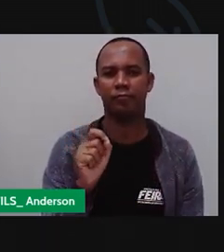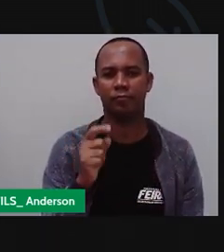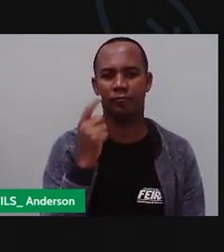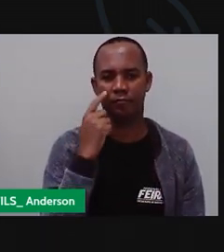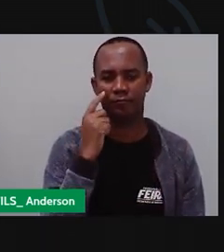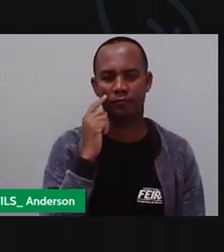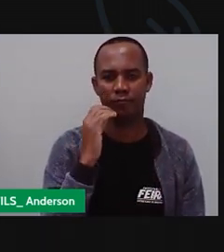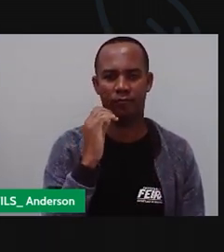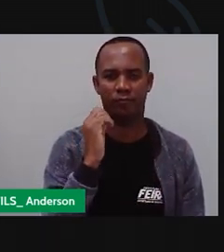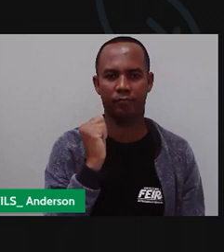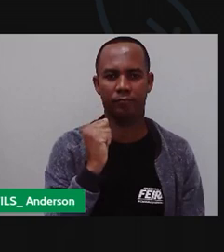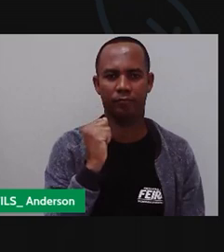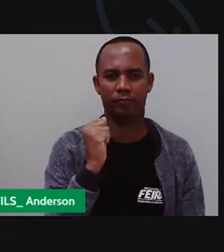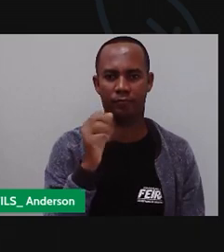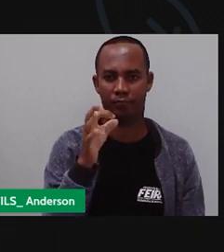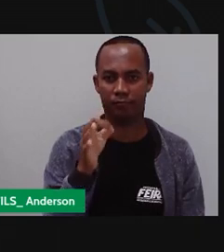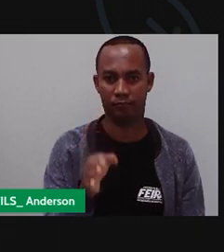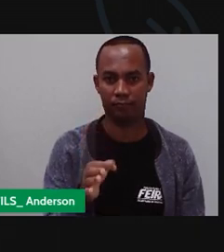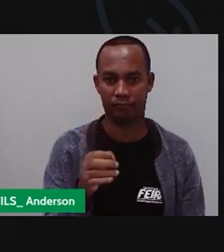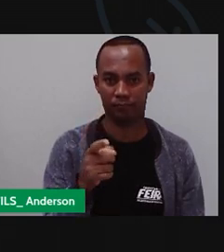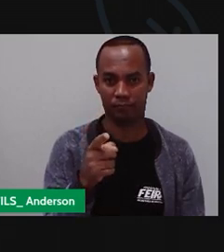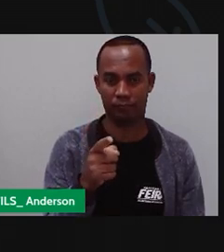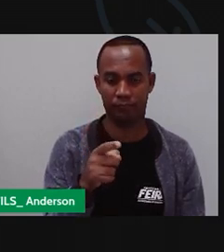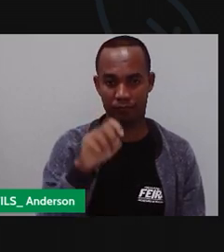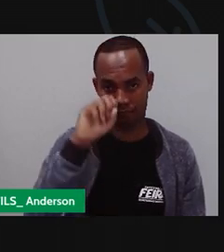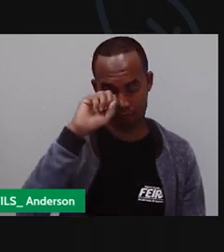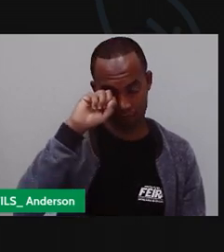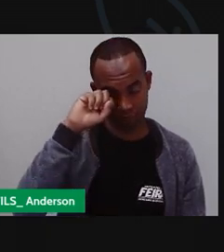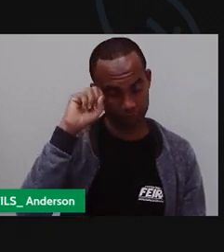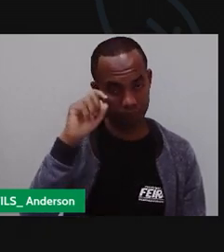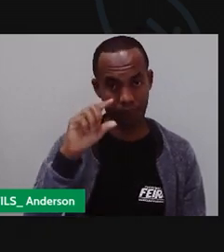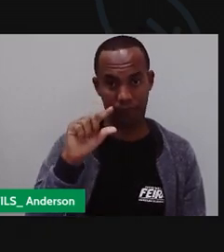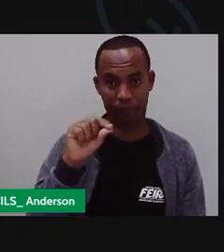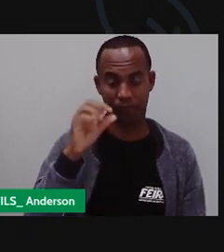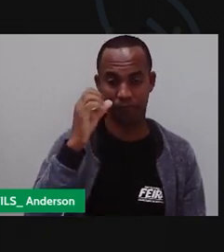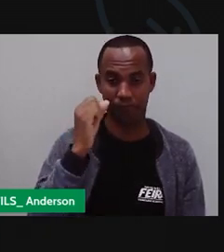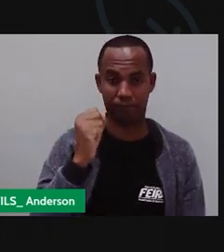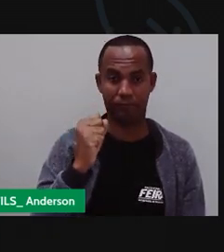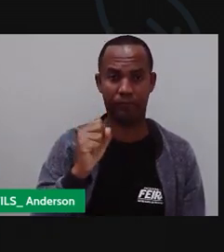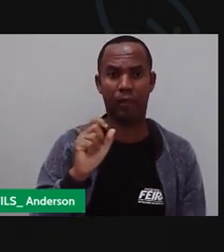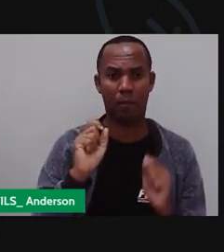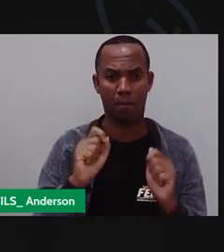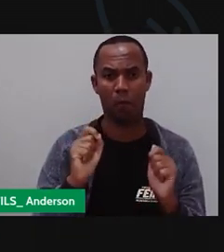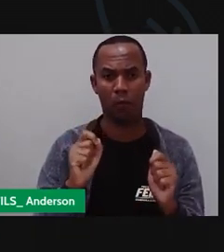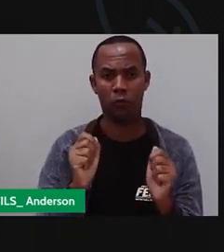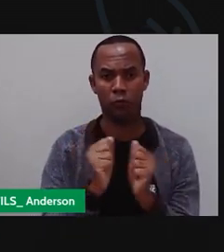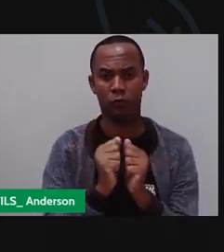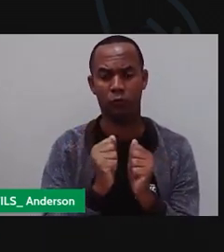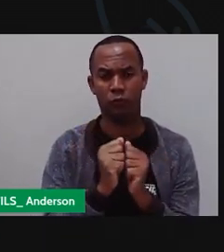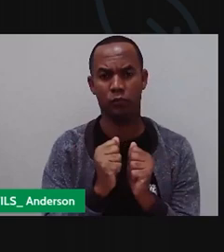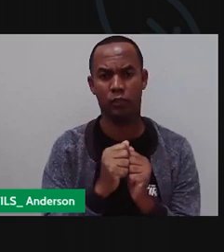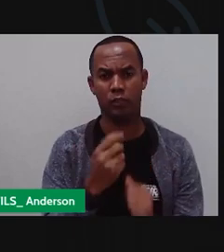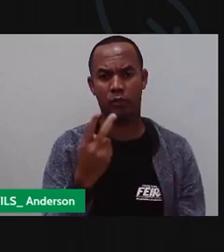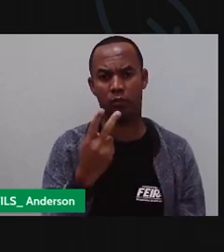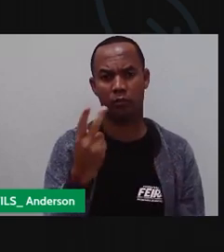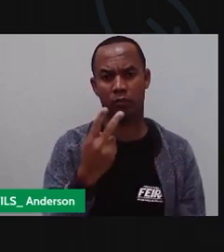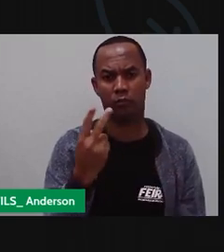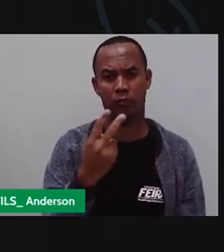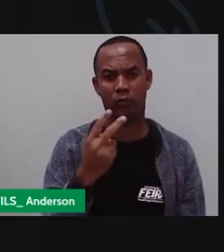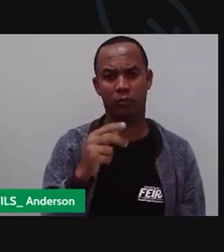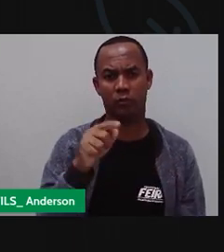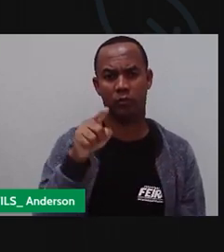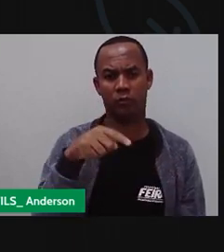grampear aqui nas pontas, certo? Posso vir aqui, ó, e grampear. Como eu posso também juntar as duas com a